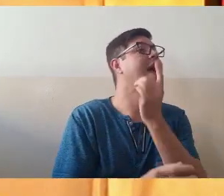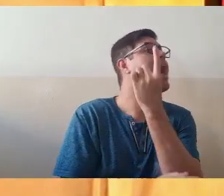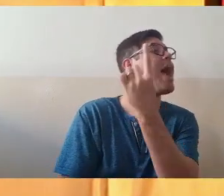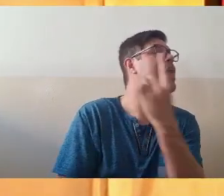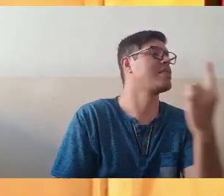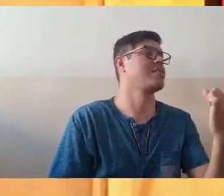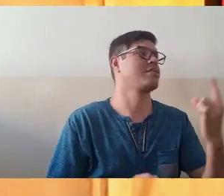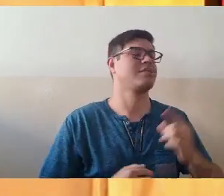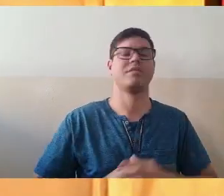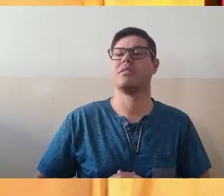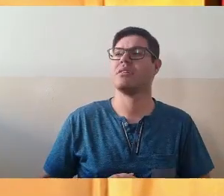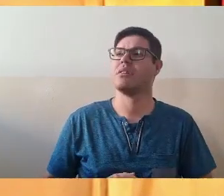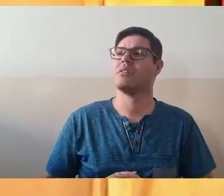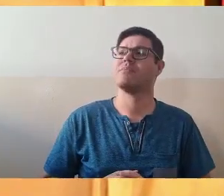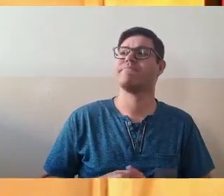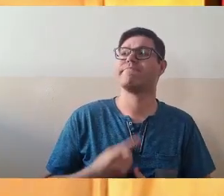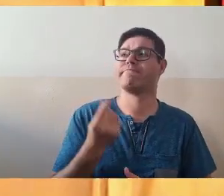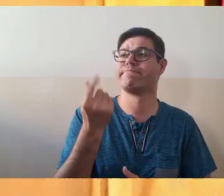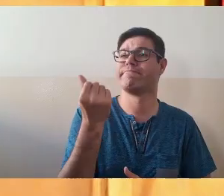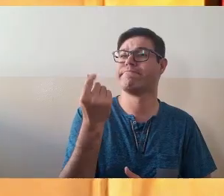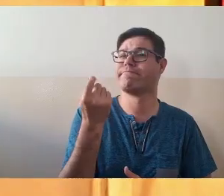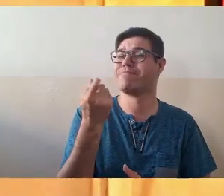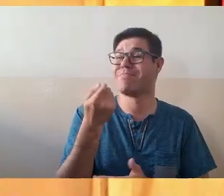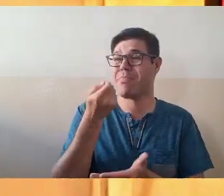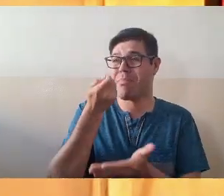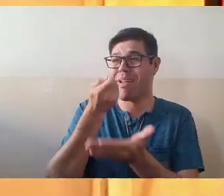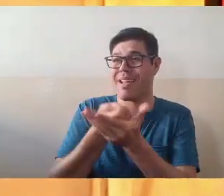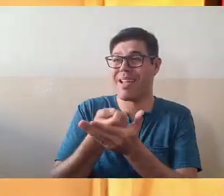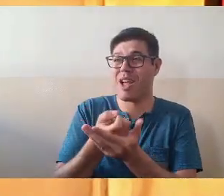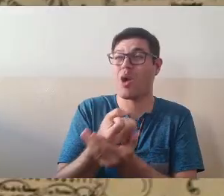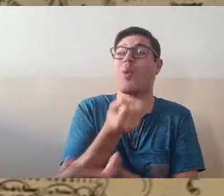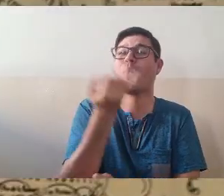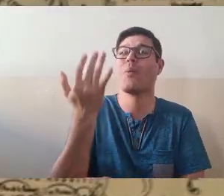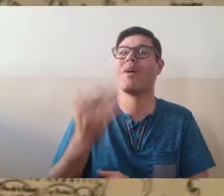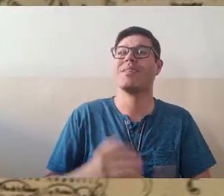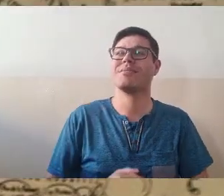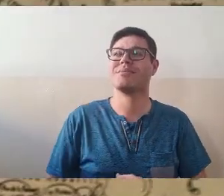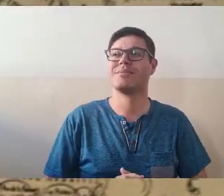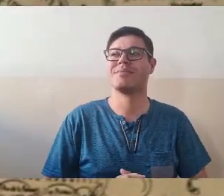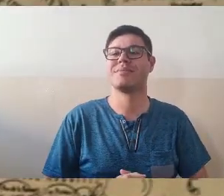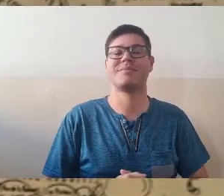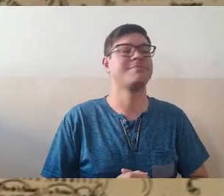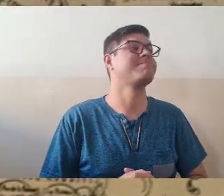manter a banda? Porque você tem que pagar cada músico ali, não tem? Na verdade, nós fizemos agora uma proposta